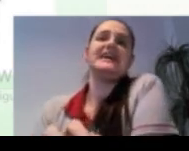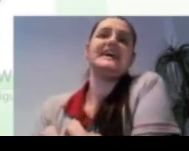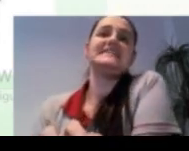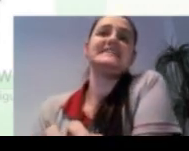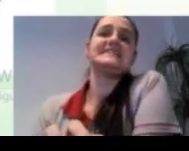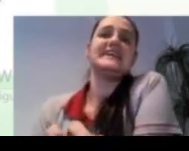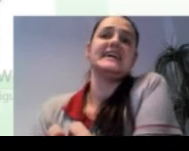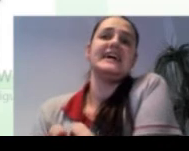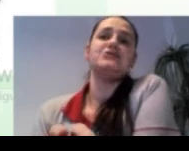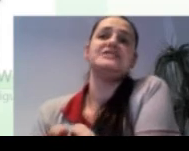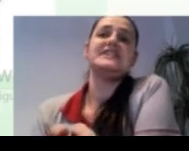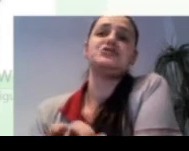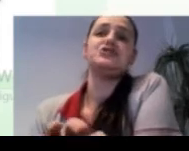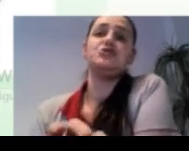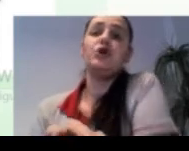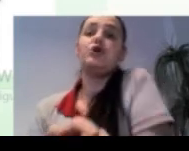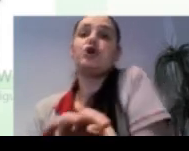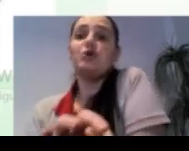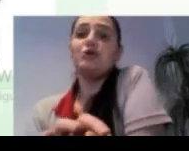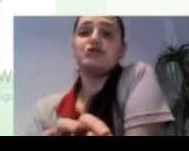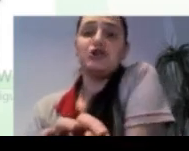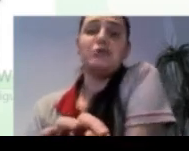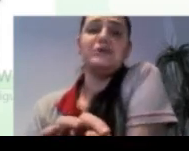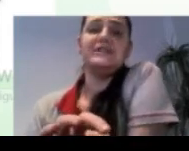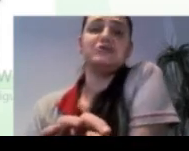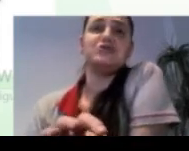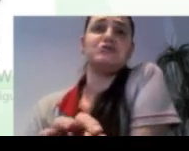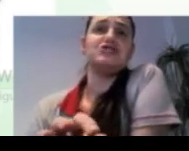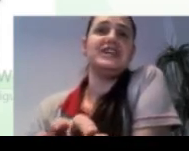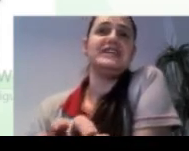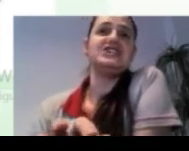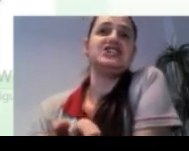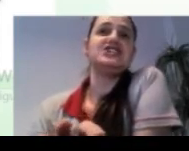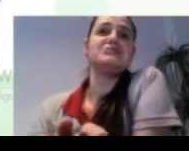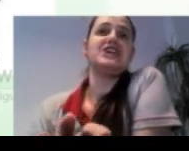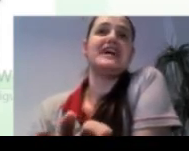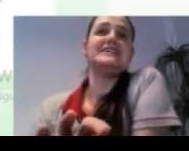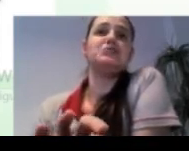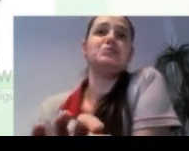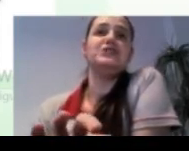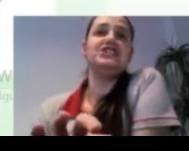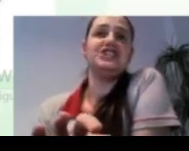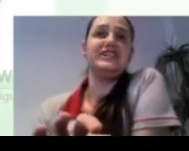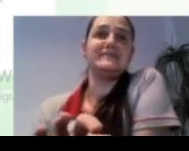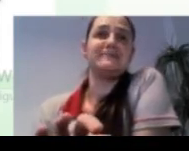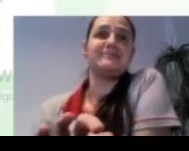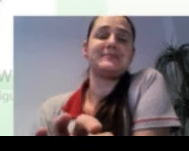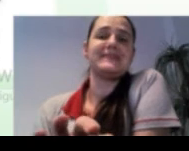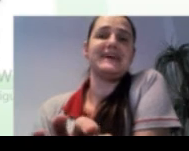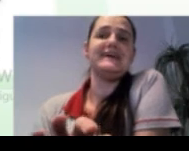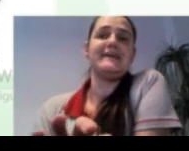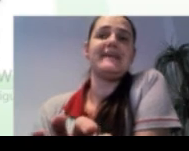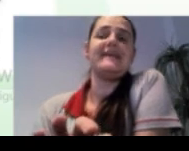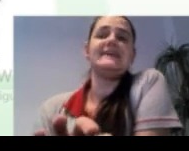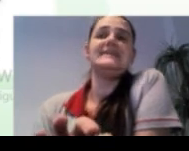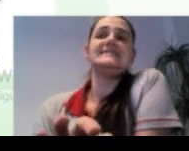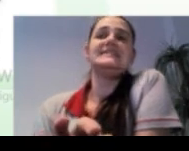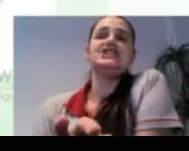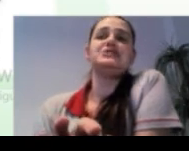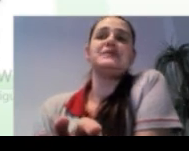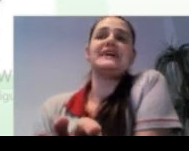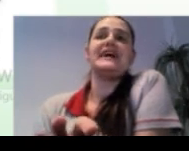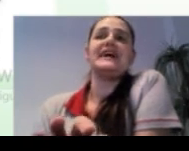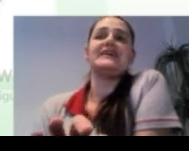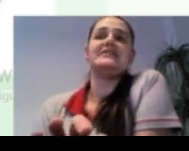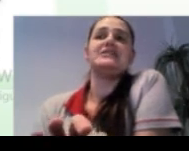Down? Essas alterações no cromossomo e não só no gene, a gente chama de aneuploidia, tá?